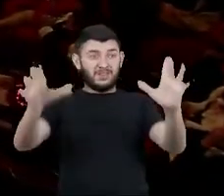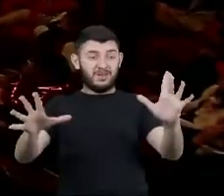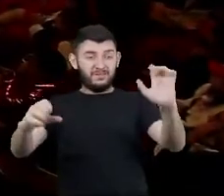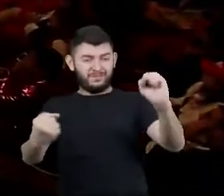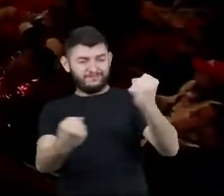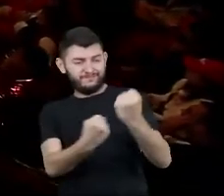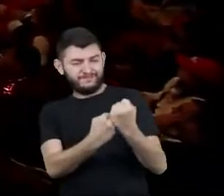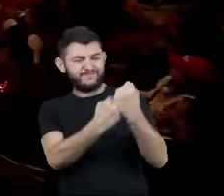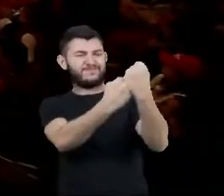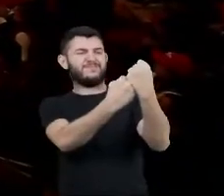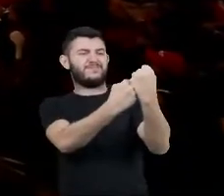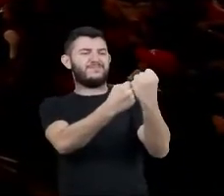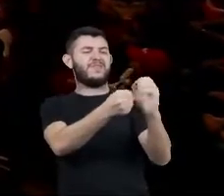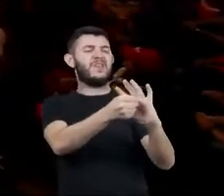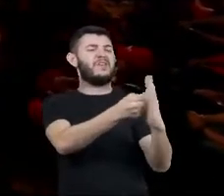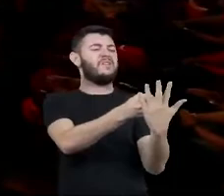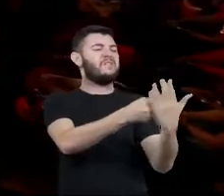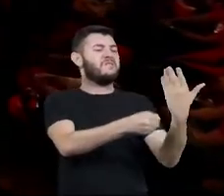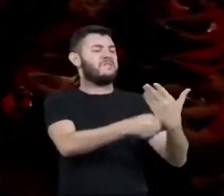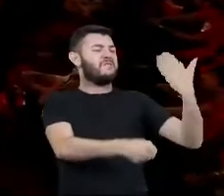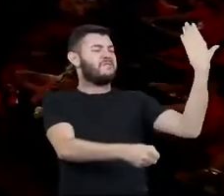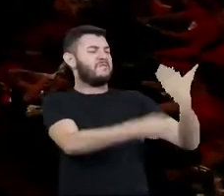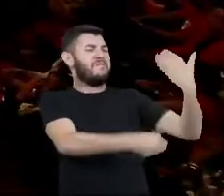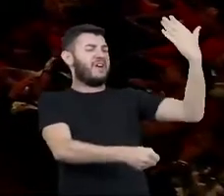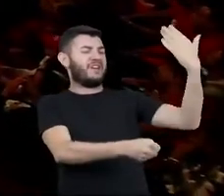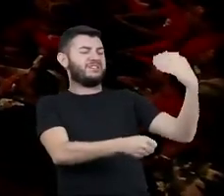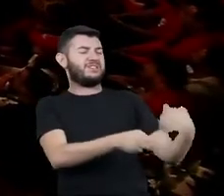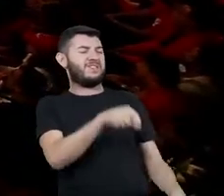E a melhor forma de defender a floresta,